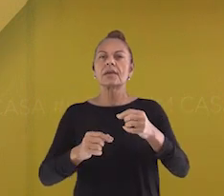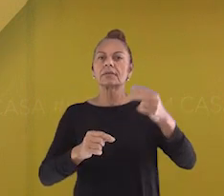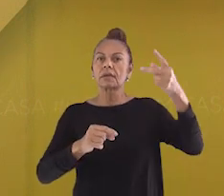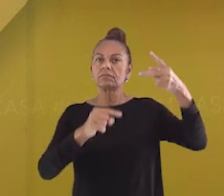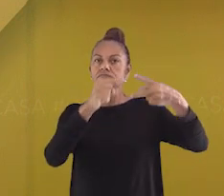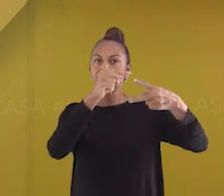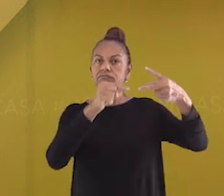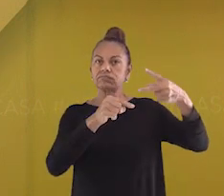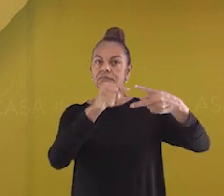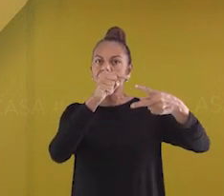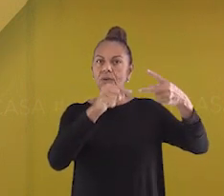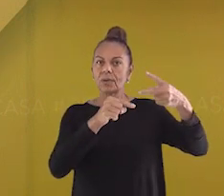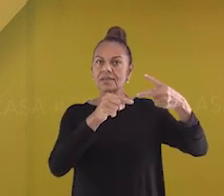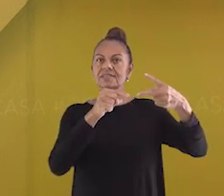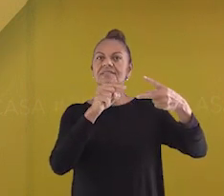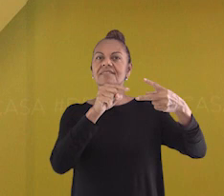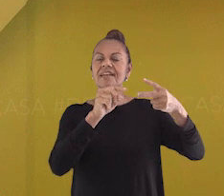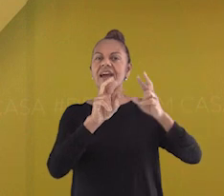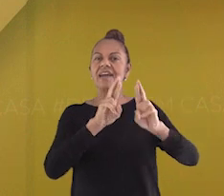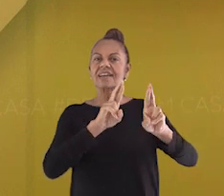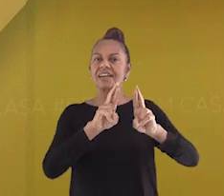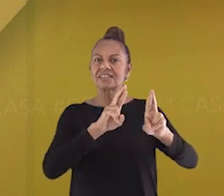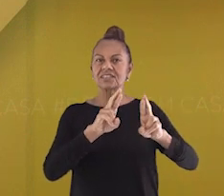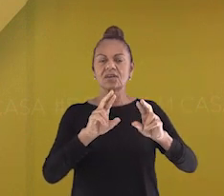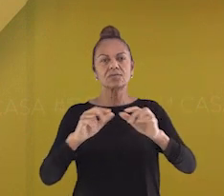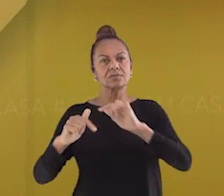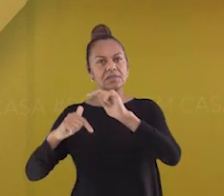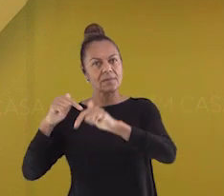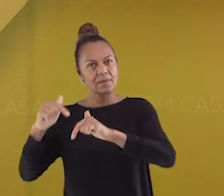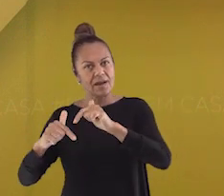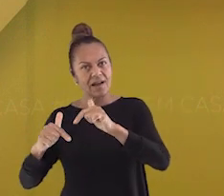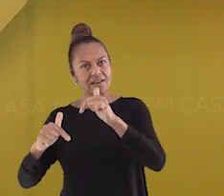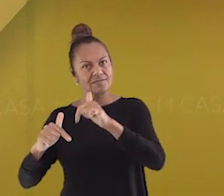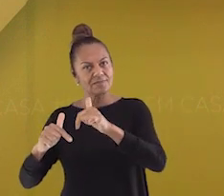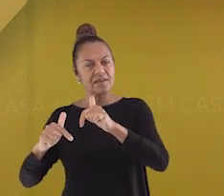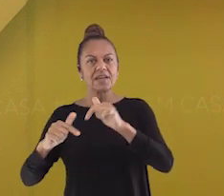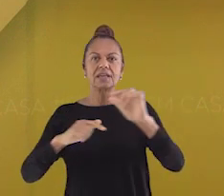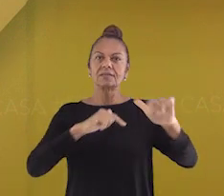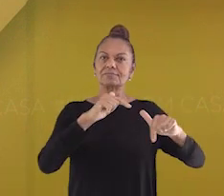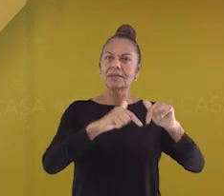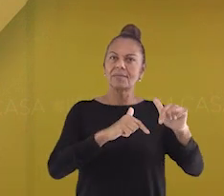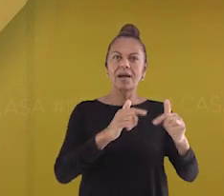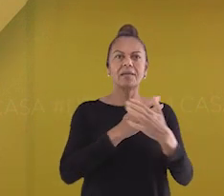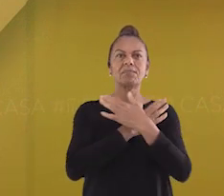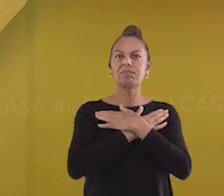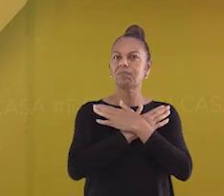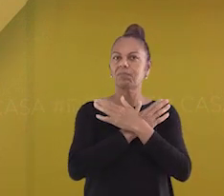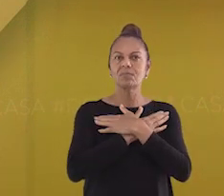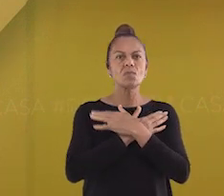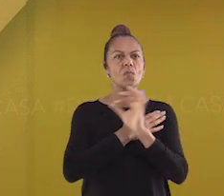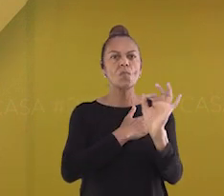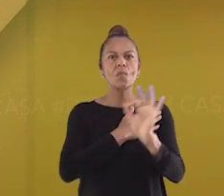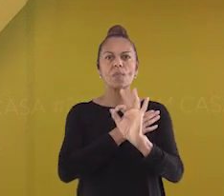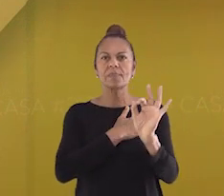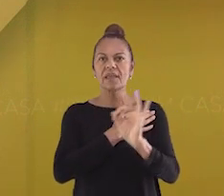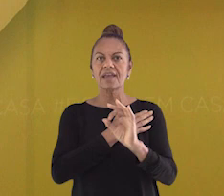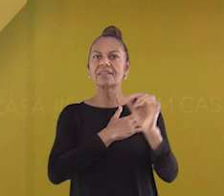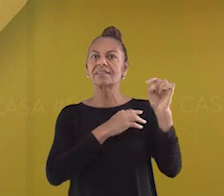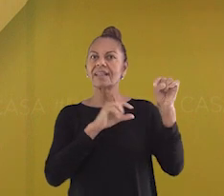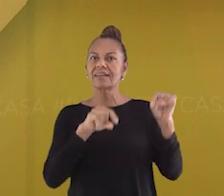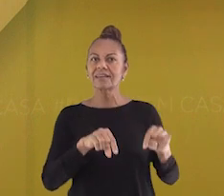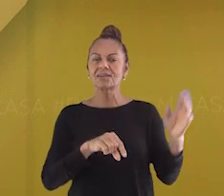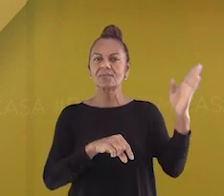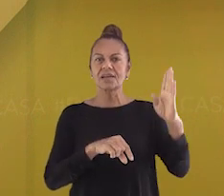têm relação direta com emprego e desemprego no Brasil: a população economicamente ativa